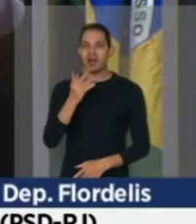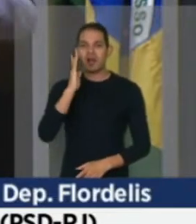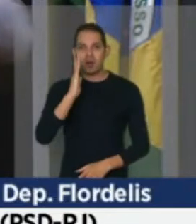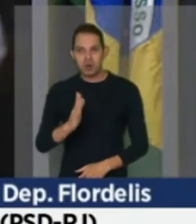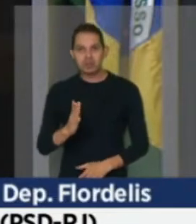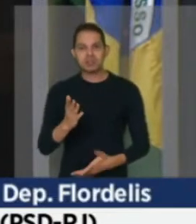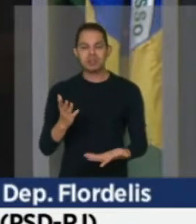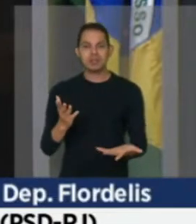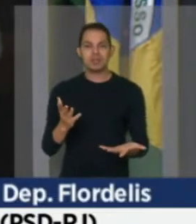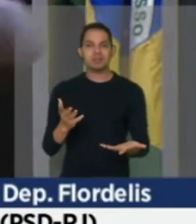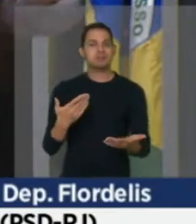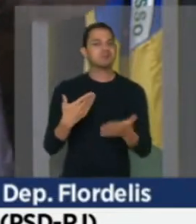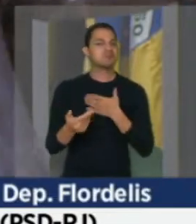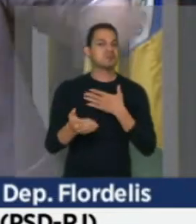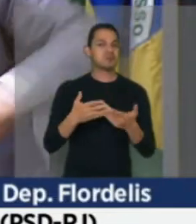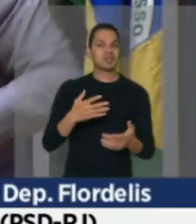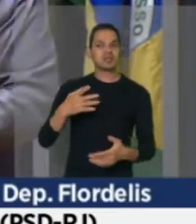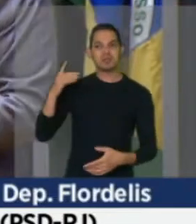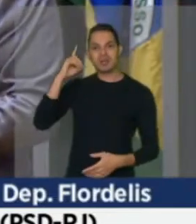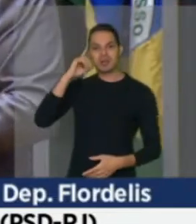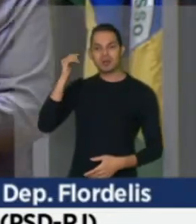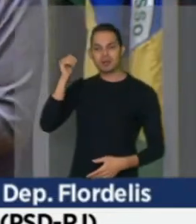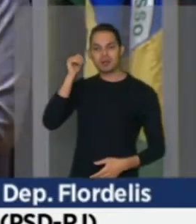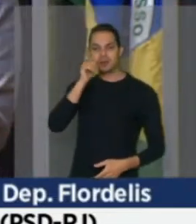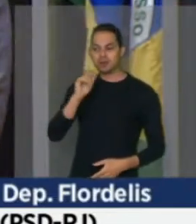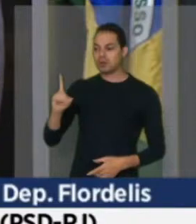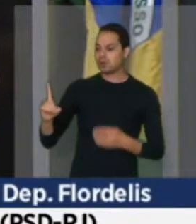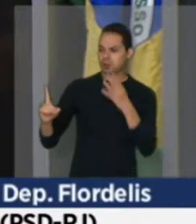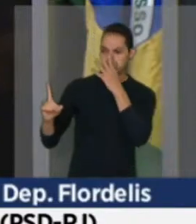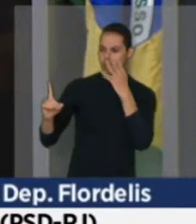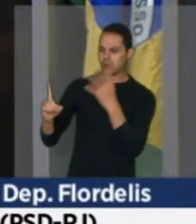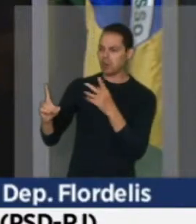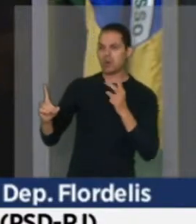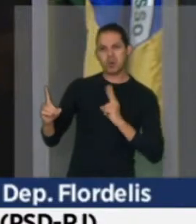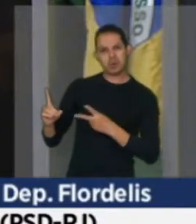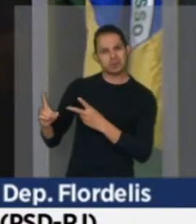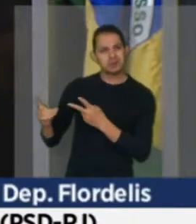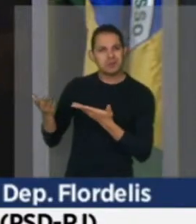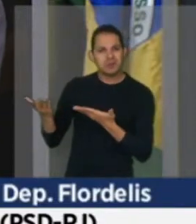mesmo assim a persecução penal continua contra a deputada Flor de Lis.